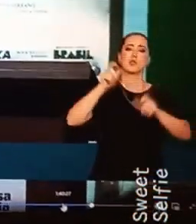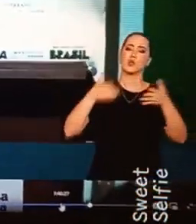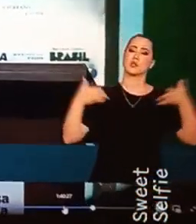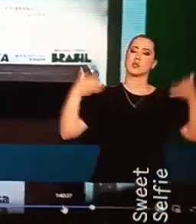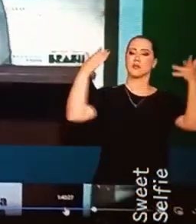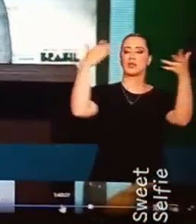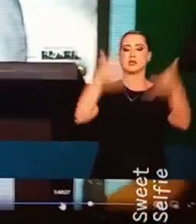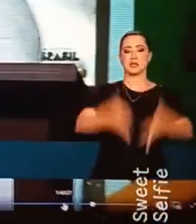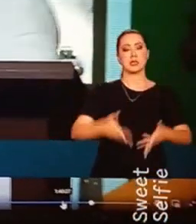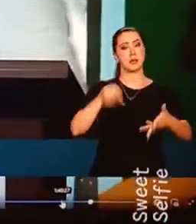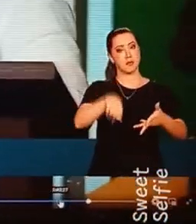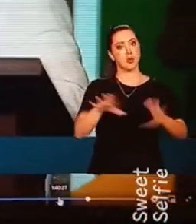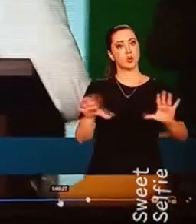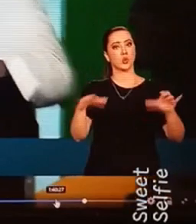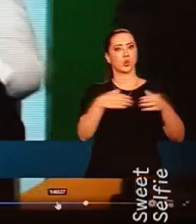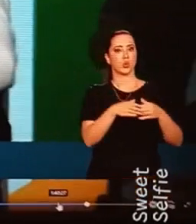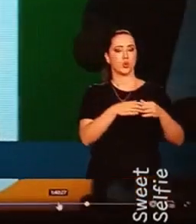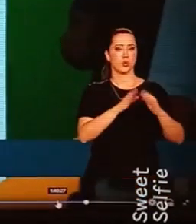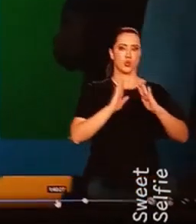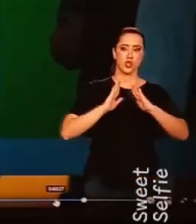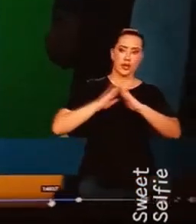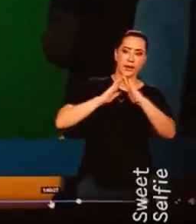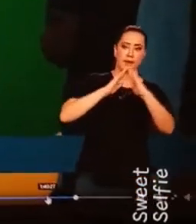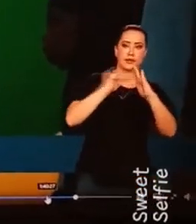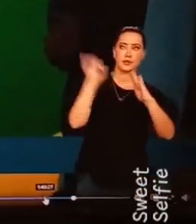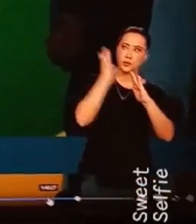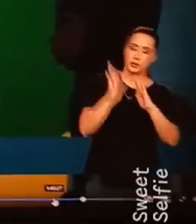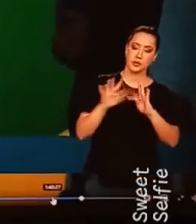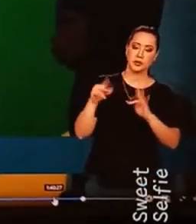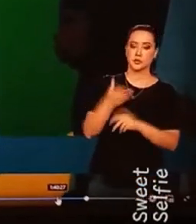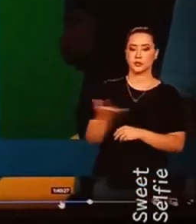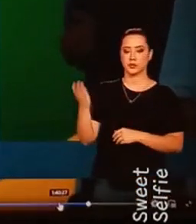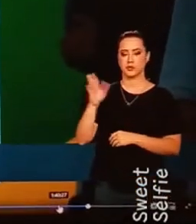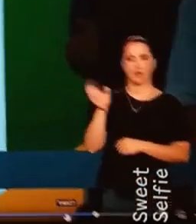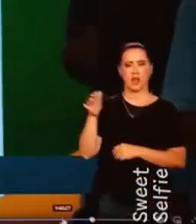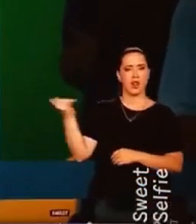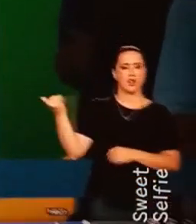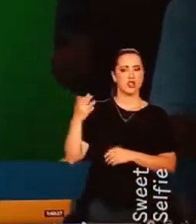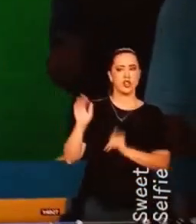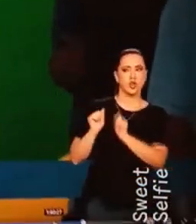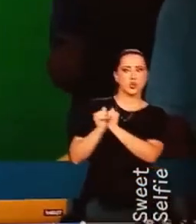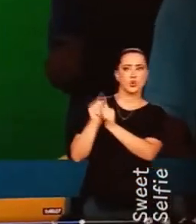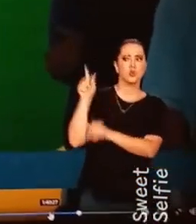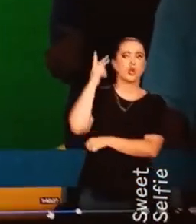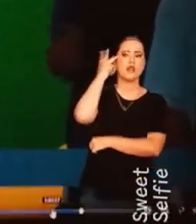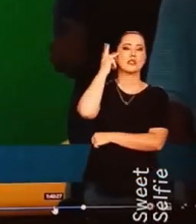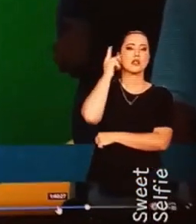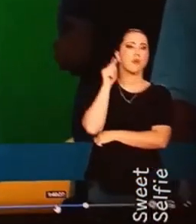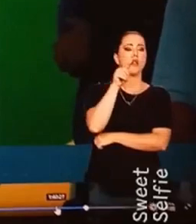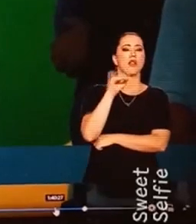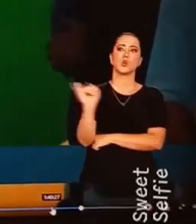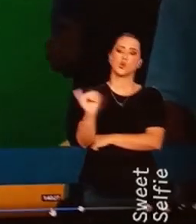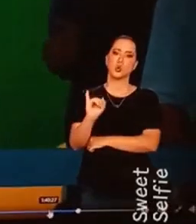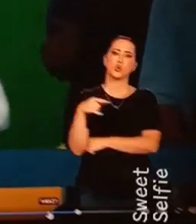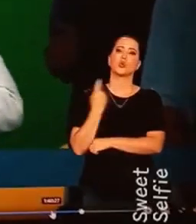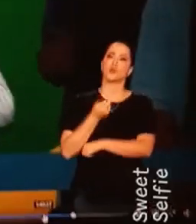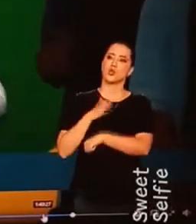Brasil inteiro. Ela já esteve comigo em São Paulo, já foi no Instituto para a gente conversar. E companheiros e